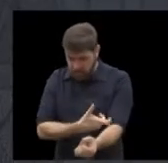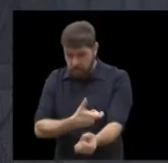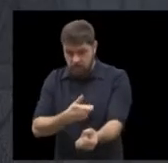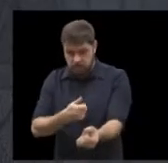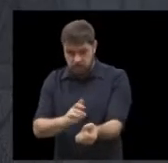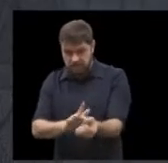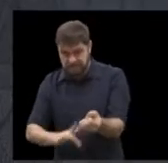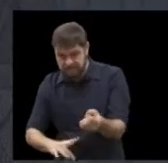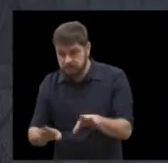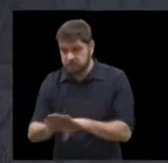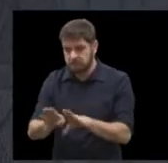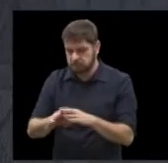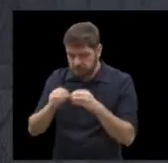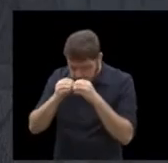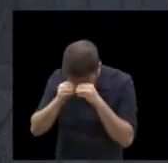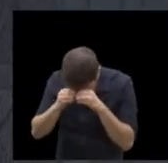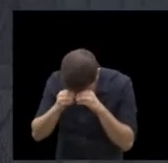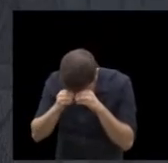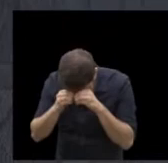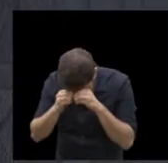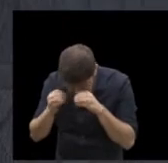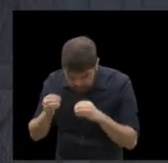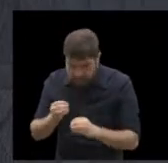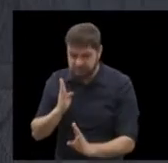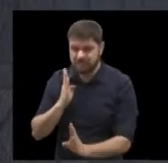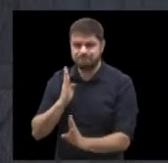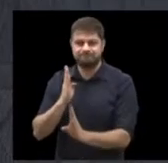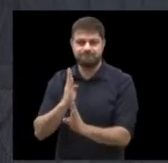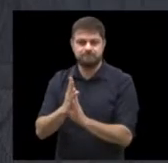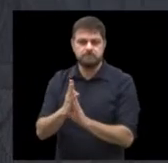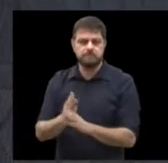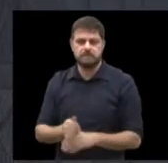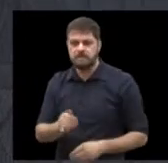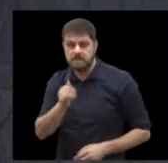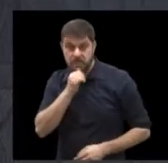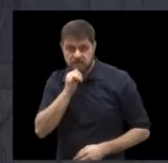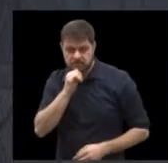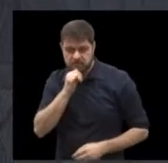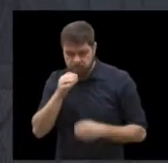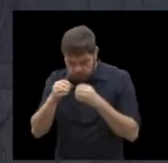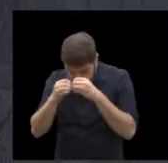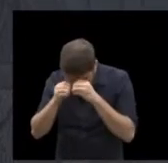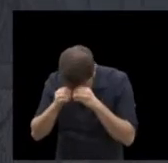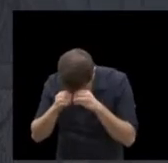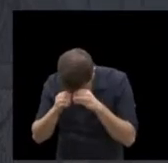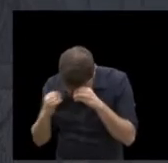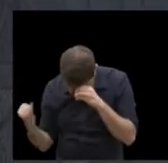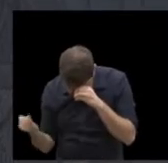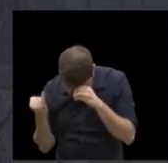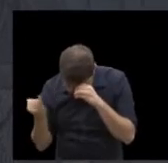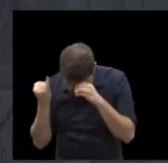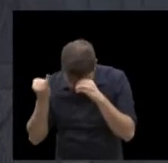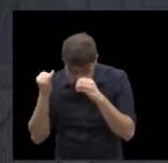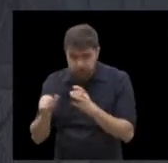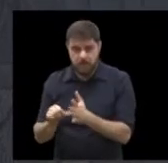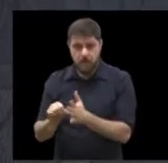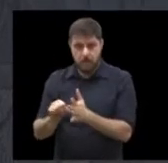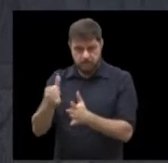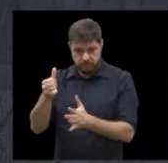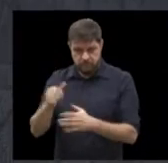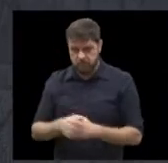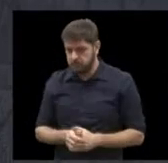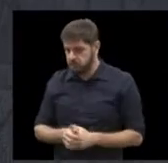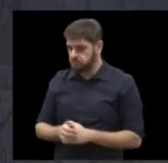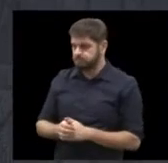poder justificar aquele quadro clínico. Um dos exames importantes, primeiro é